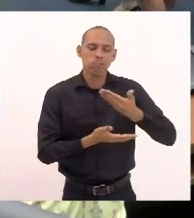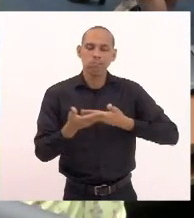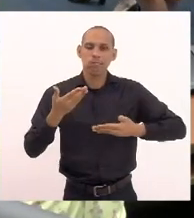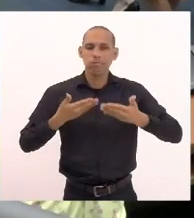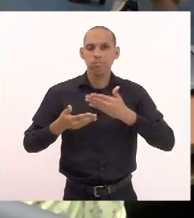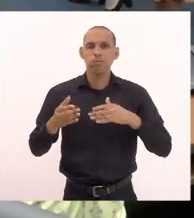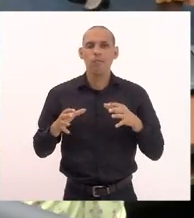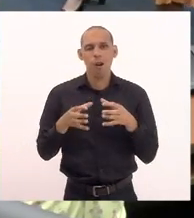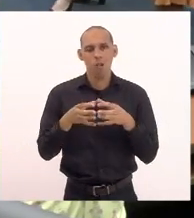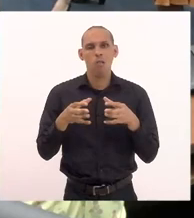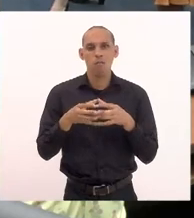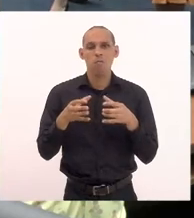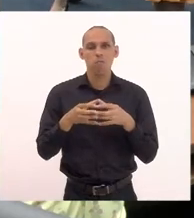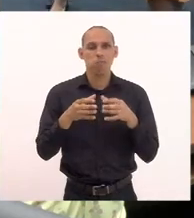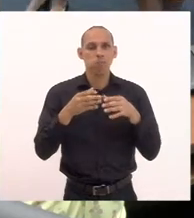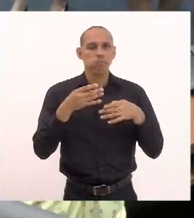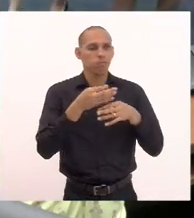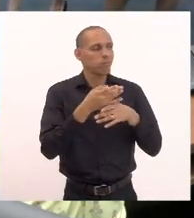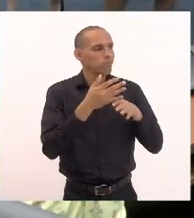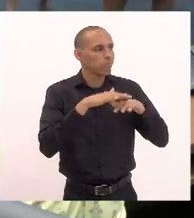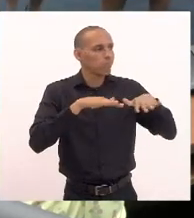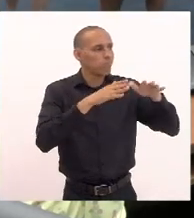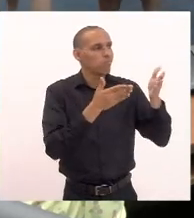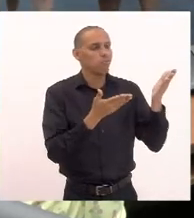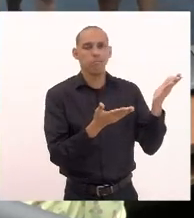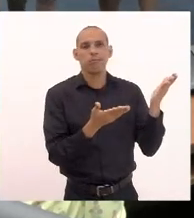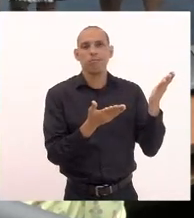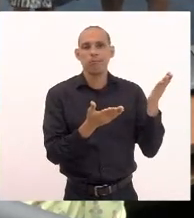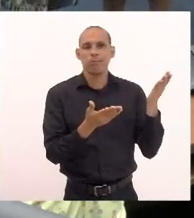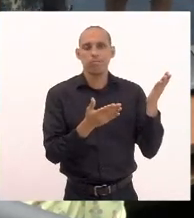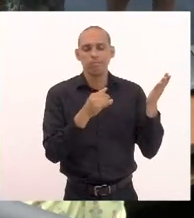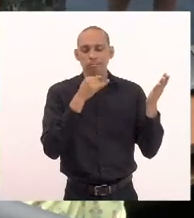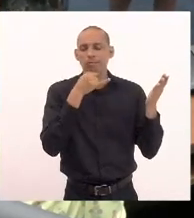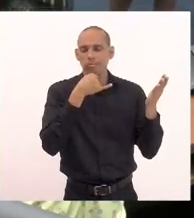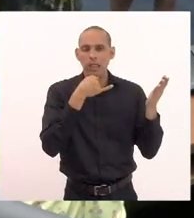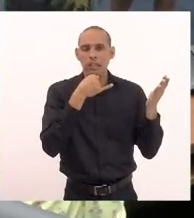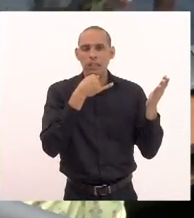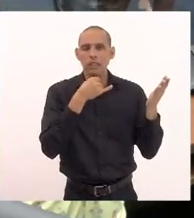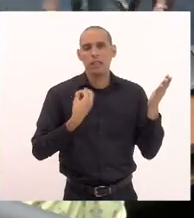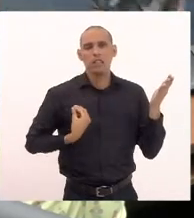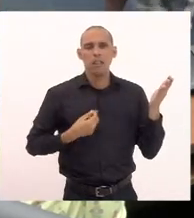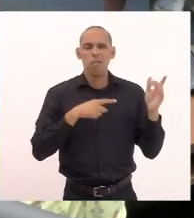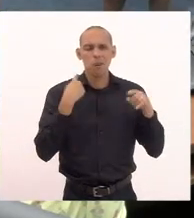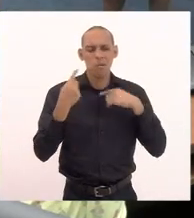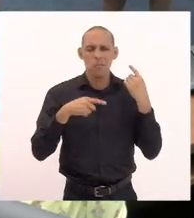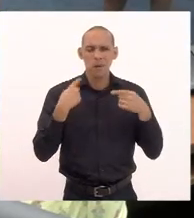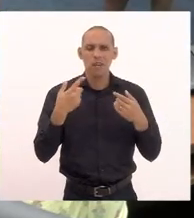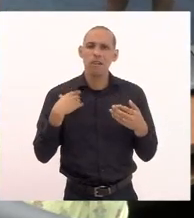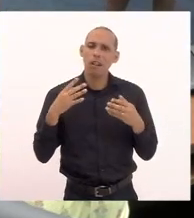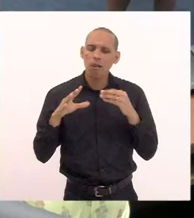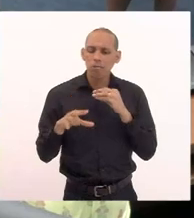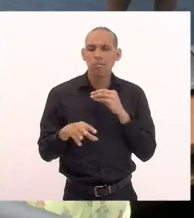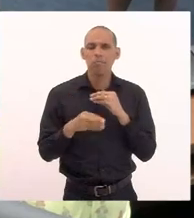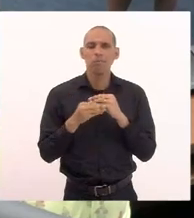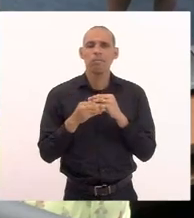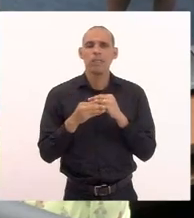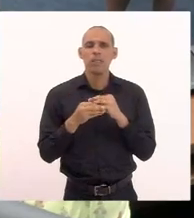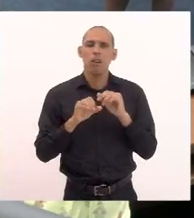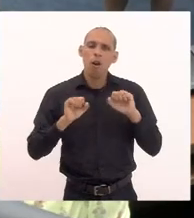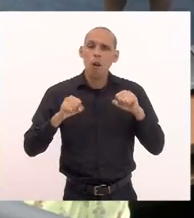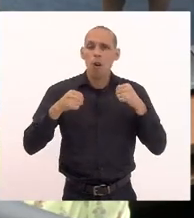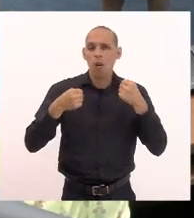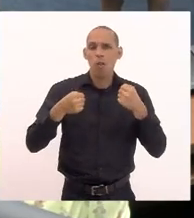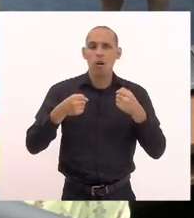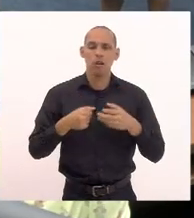povo petropolitano, lamentar as vidas perdidas e me somar, né, a todos os esforços, bem